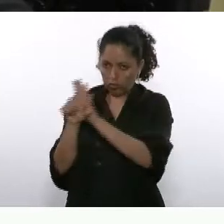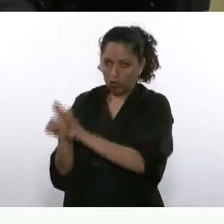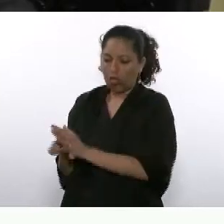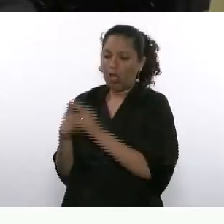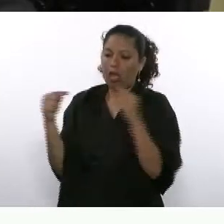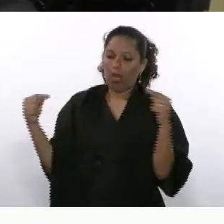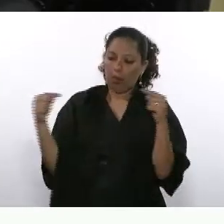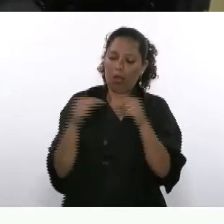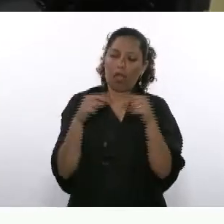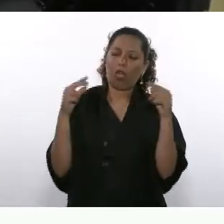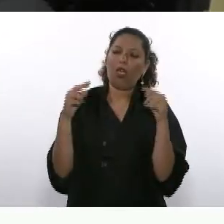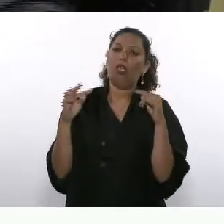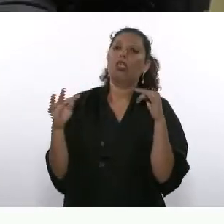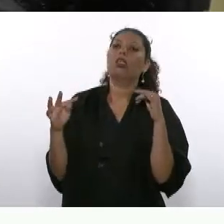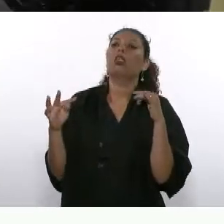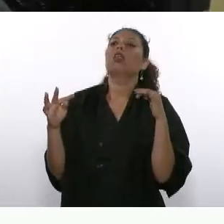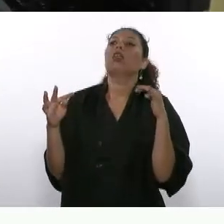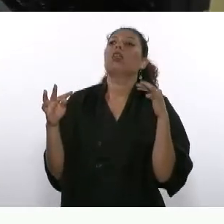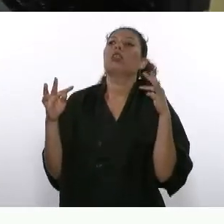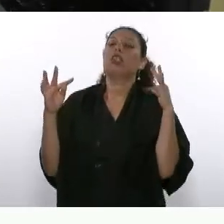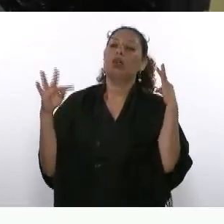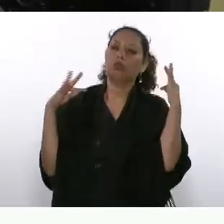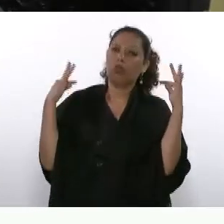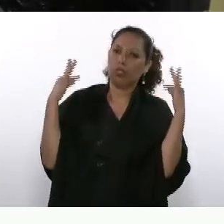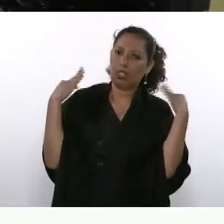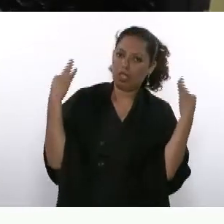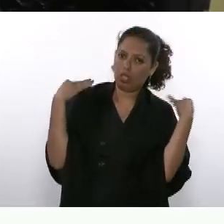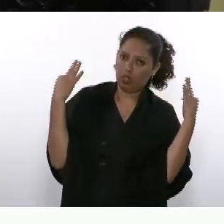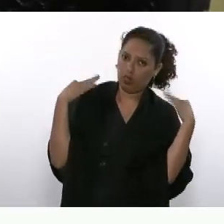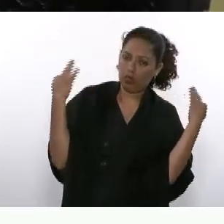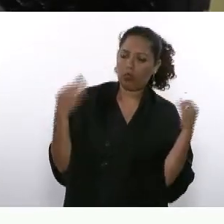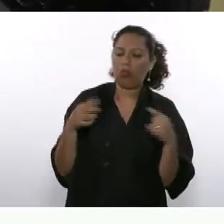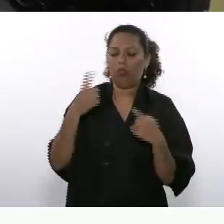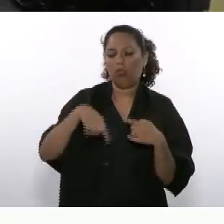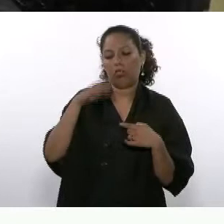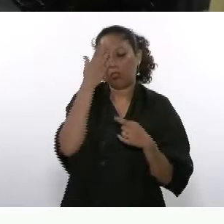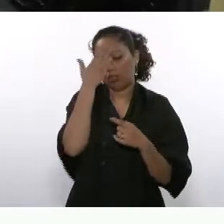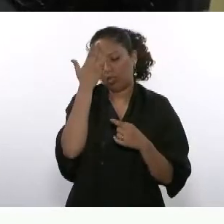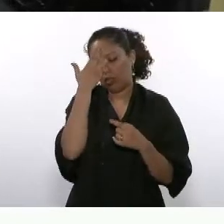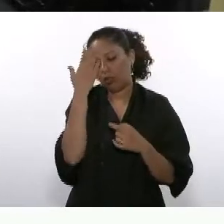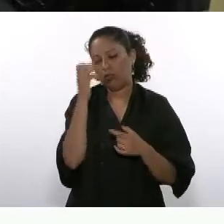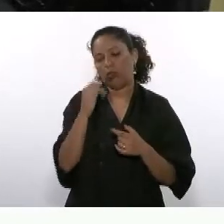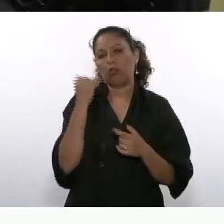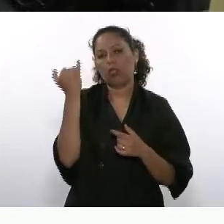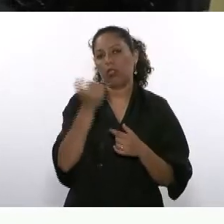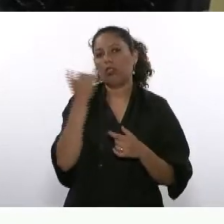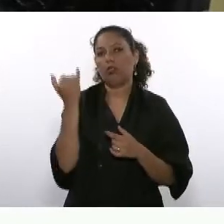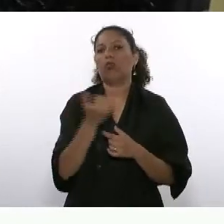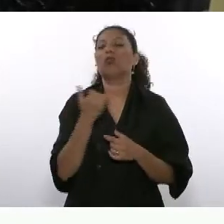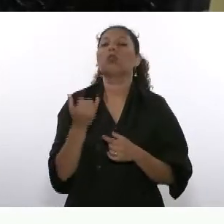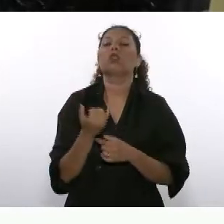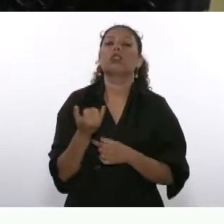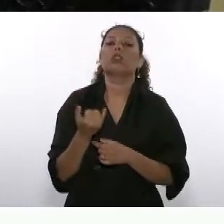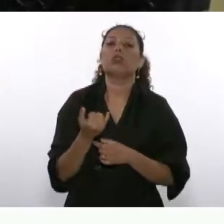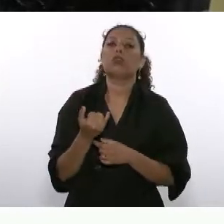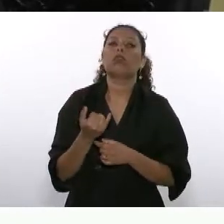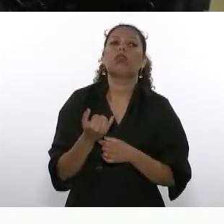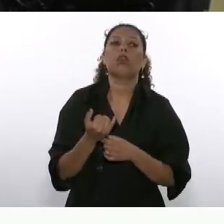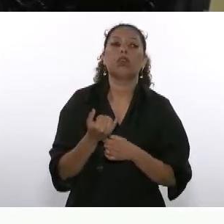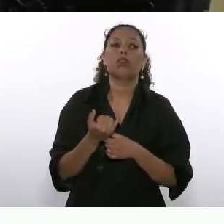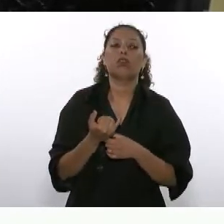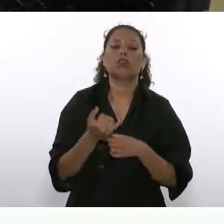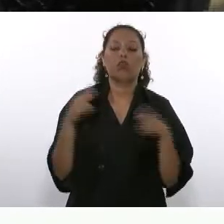ao turismo e que a gente percebe claramente a importância e a relevância, sobretudo, dessa propaganda positiva do Rio de